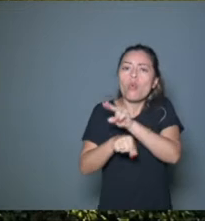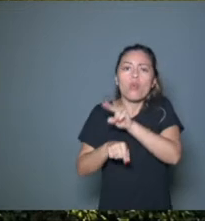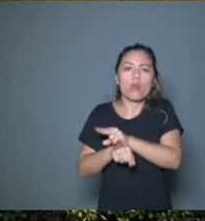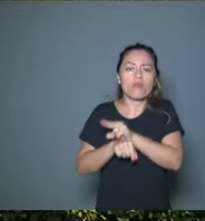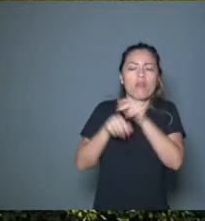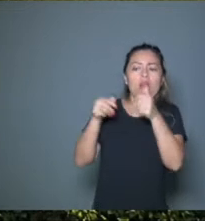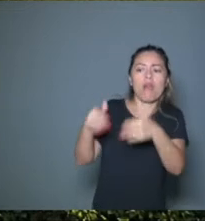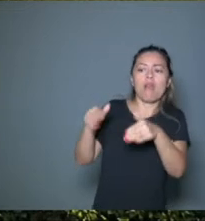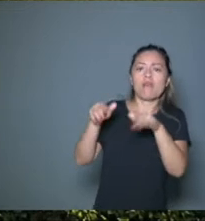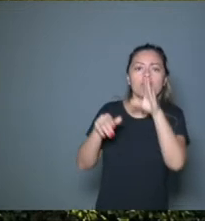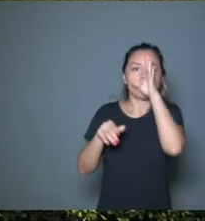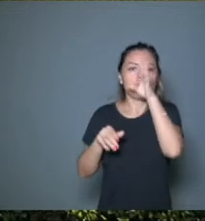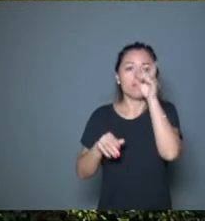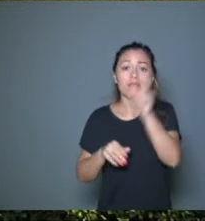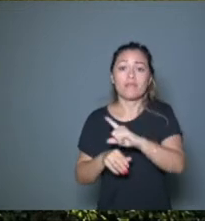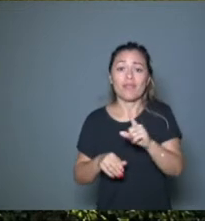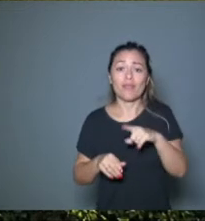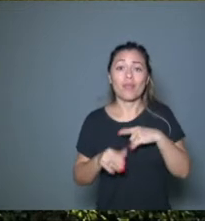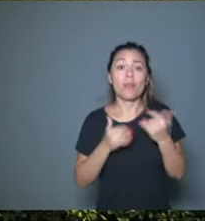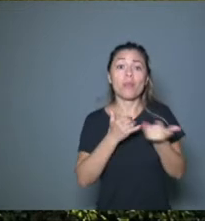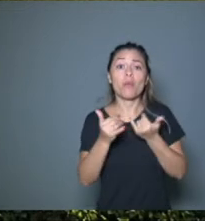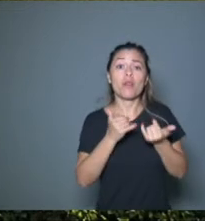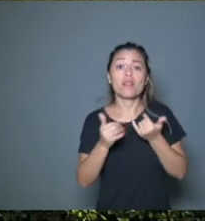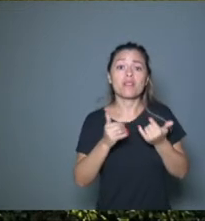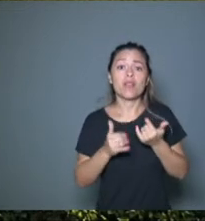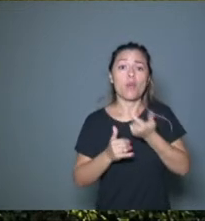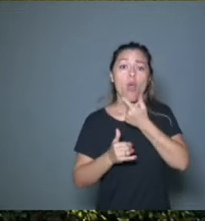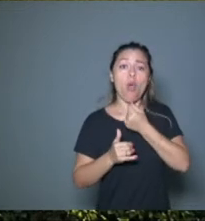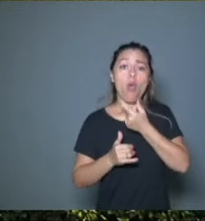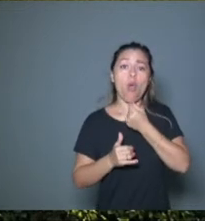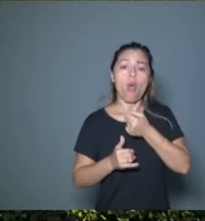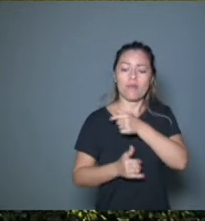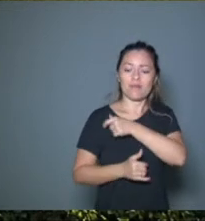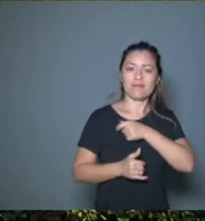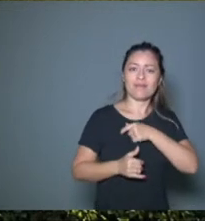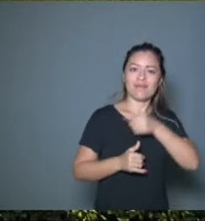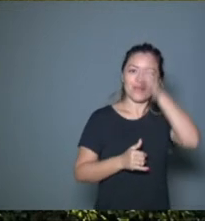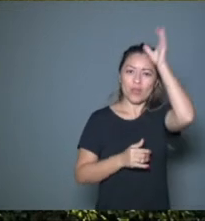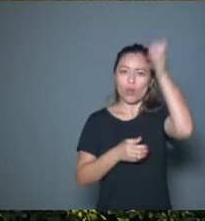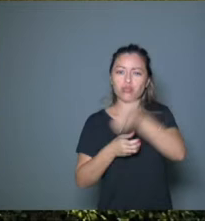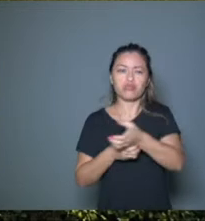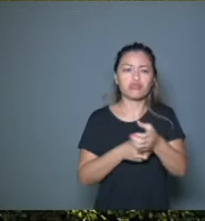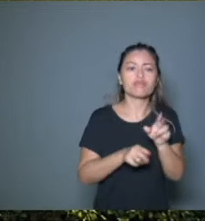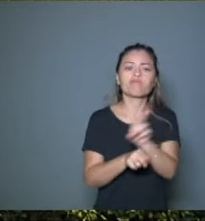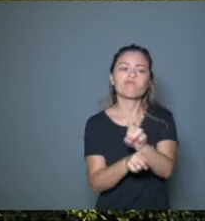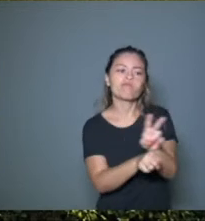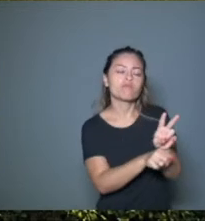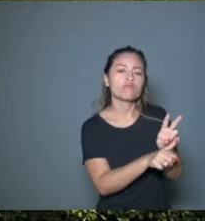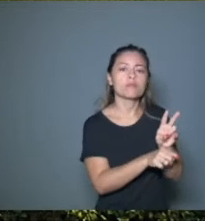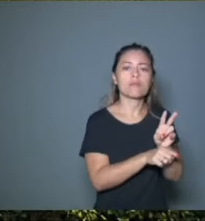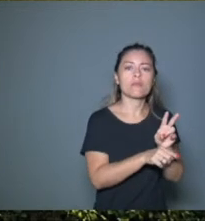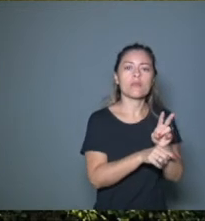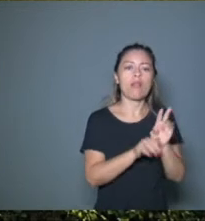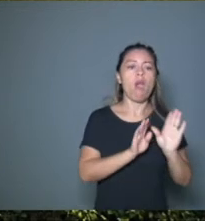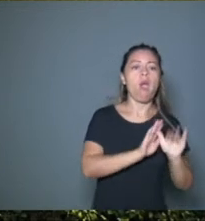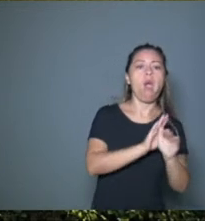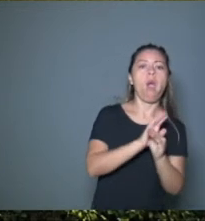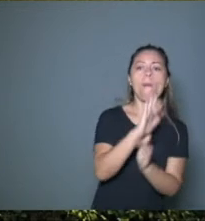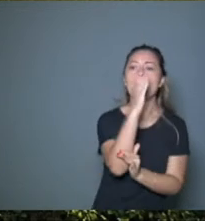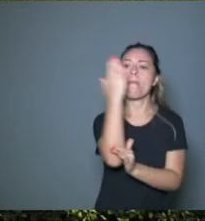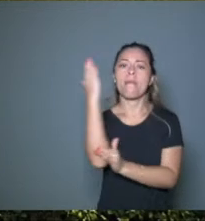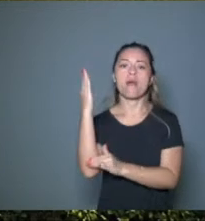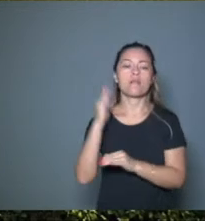quase 500 brigadistas que circulam, que evitam furtos de madeira, acesso indevido,